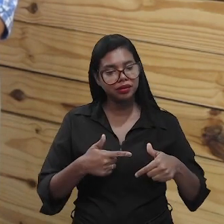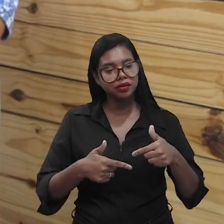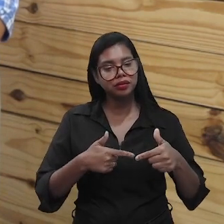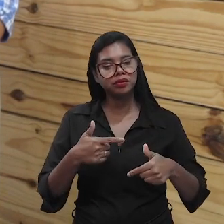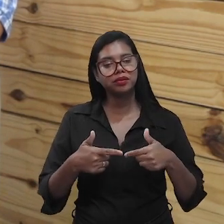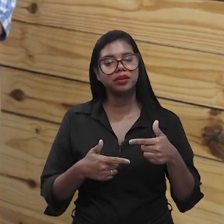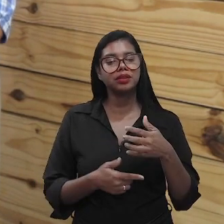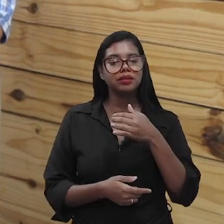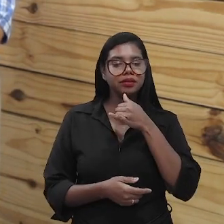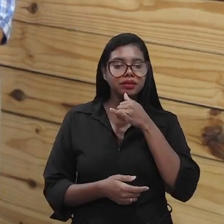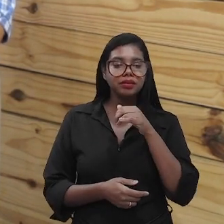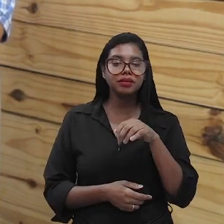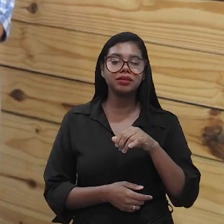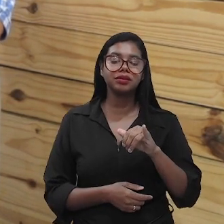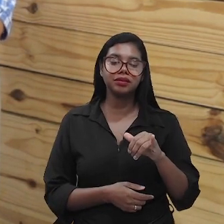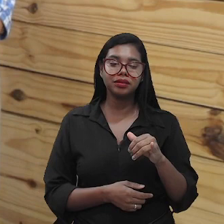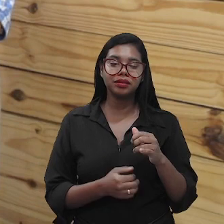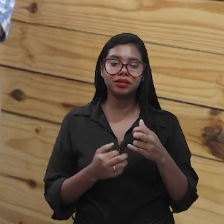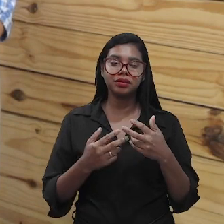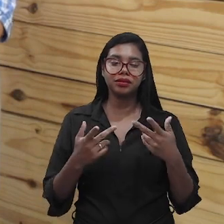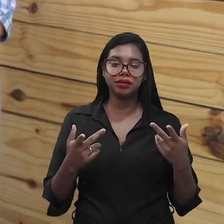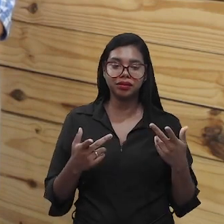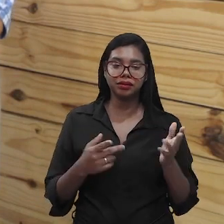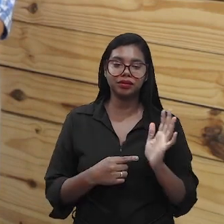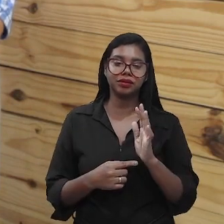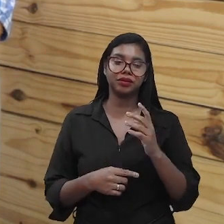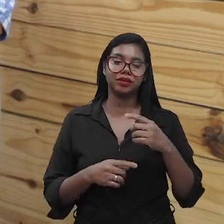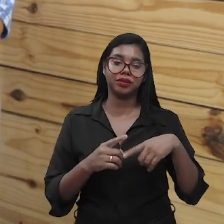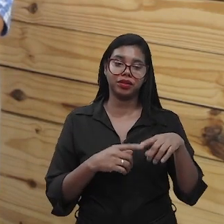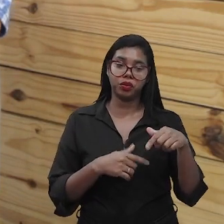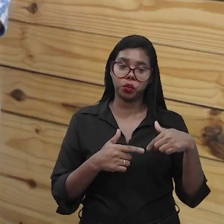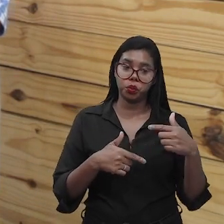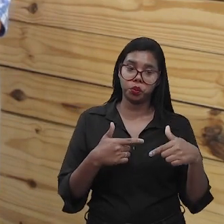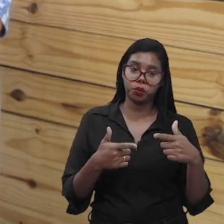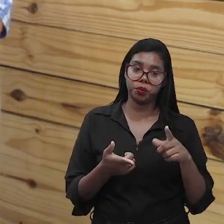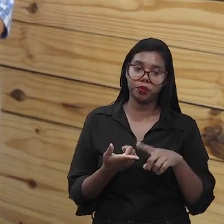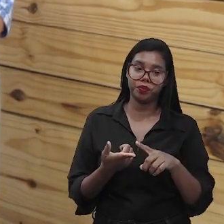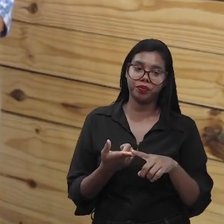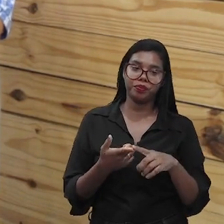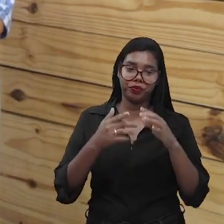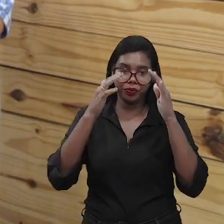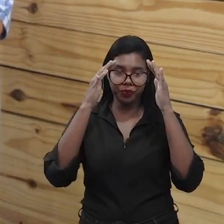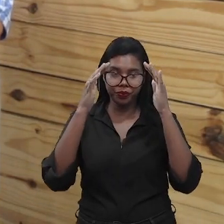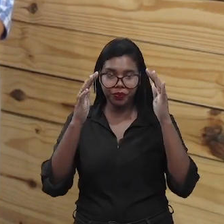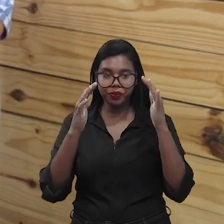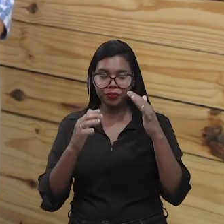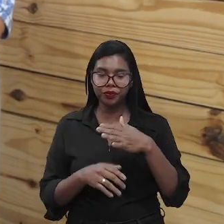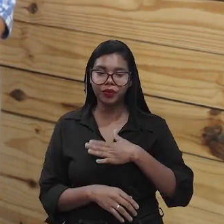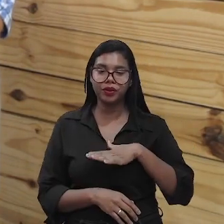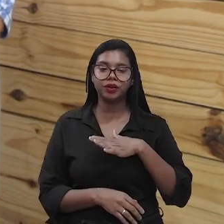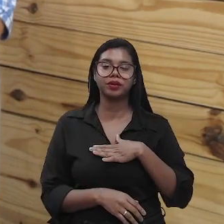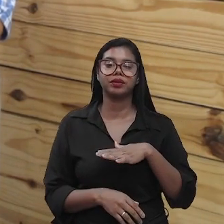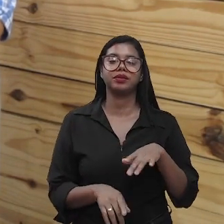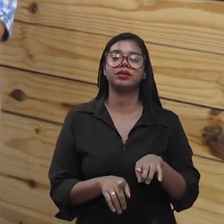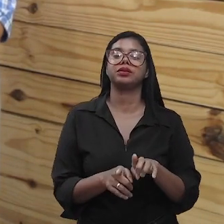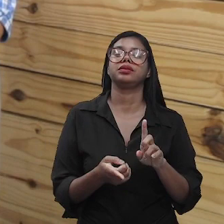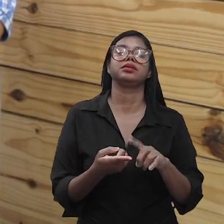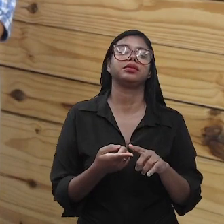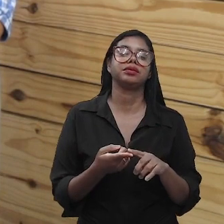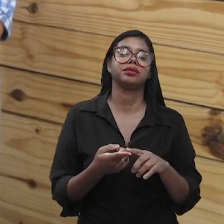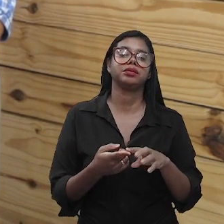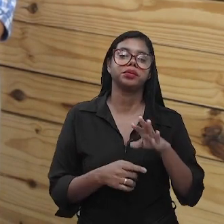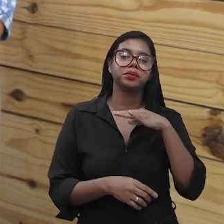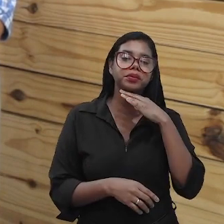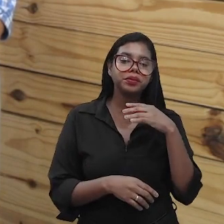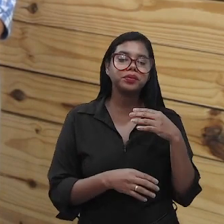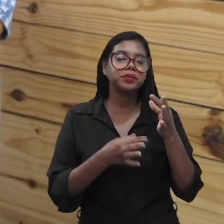e, de alguma forma, validava também o meu trabalho, porque eram escritores que eu respeitava, que eu gostava do trabalho. E as leituras foram muito bacanas. Mas os textos que eu dei para